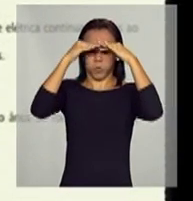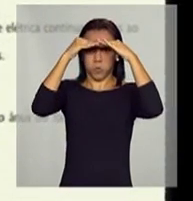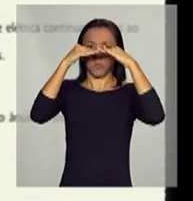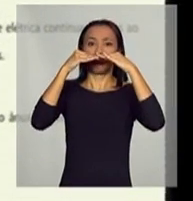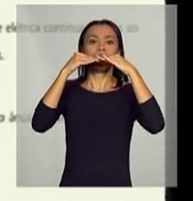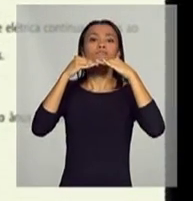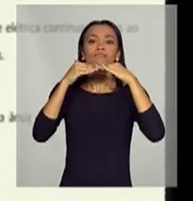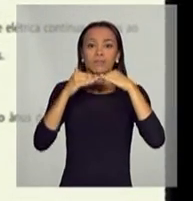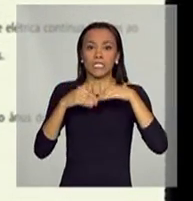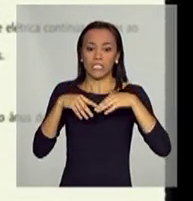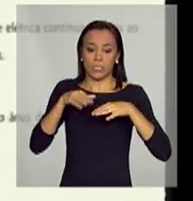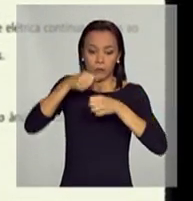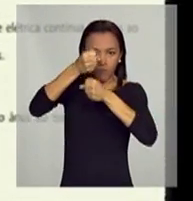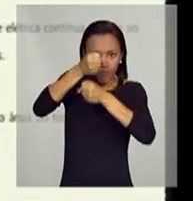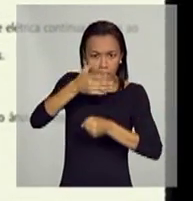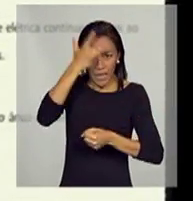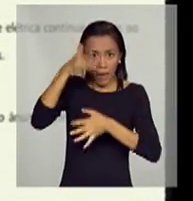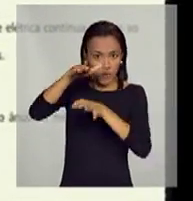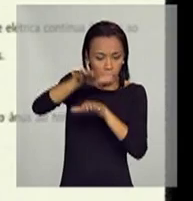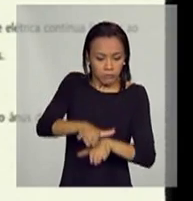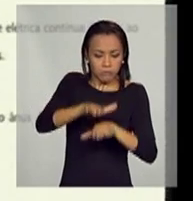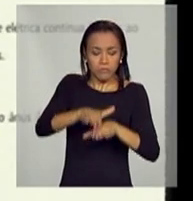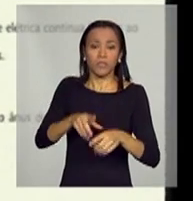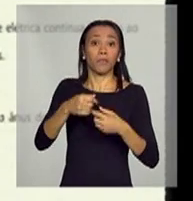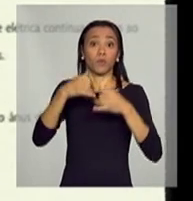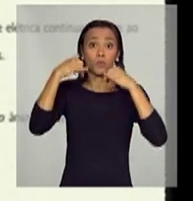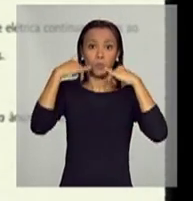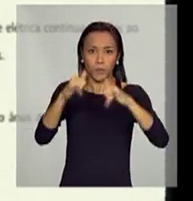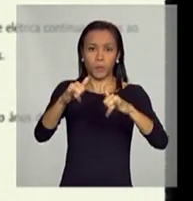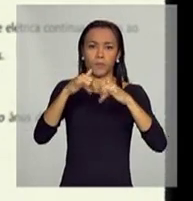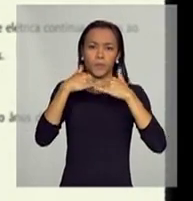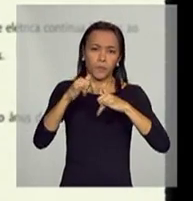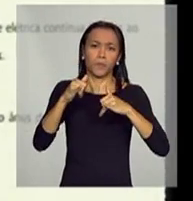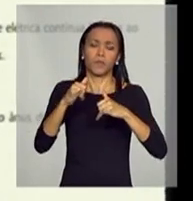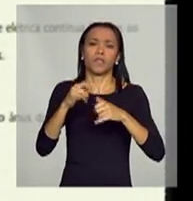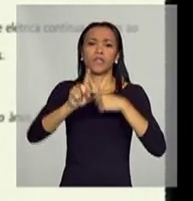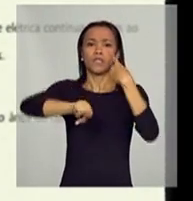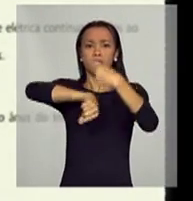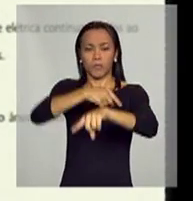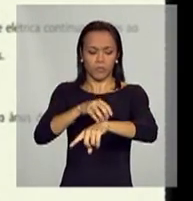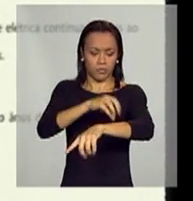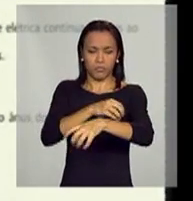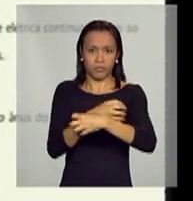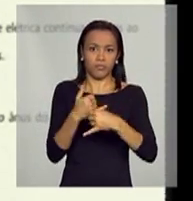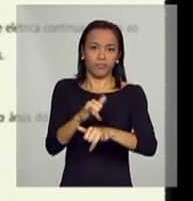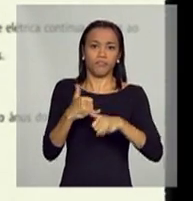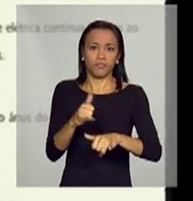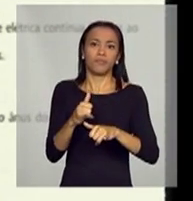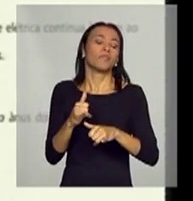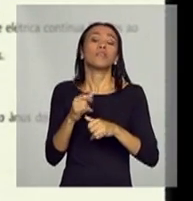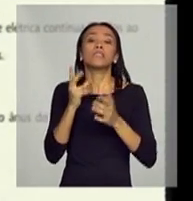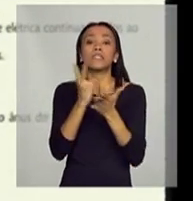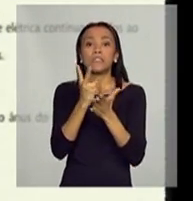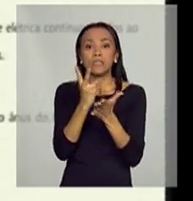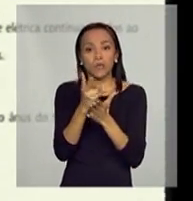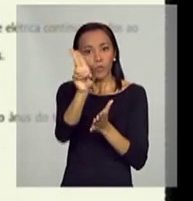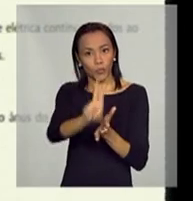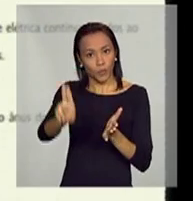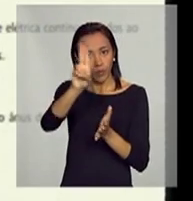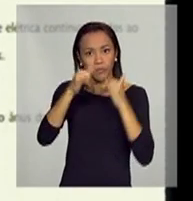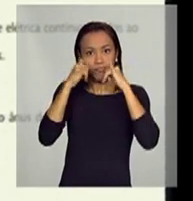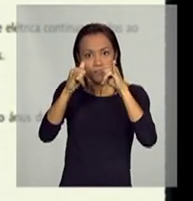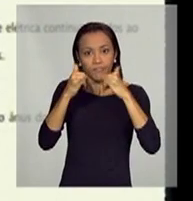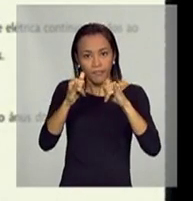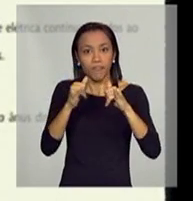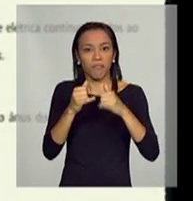que é uma vertente do afogamento, choque elétrico, que é constante, afogamento, banho chinês, choque elétrico, é contínuo. Tá?